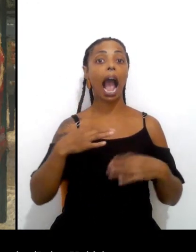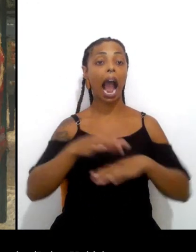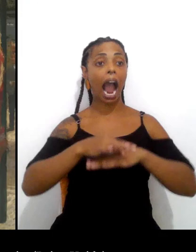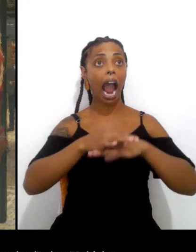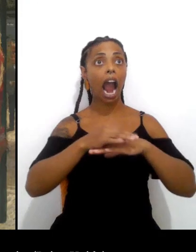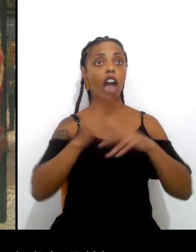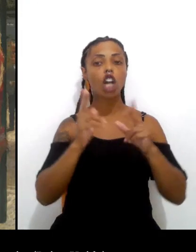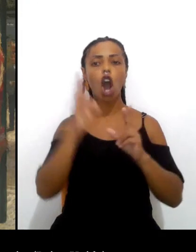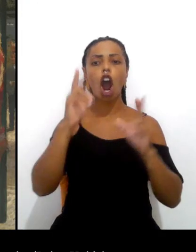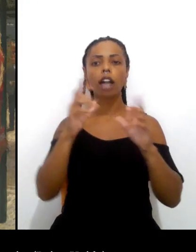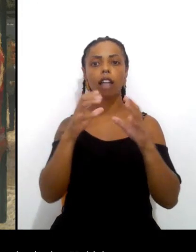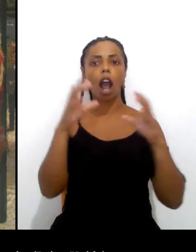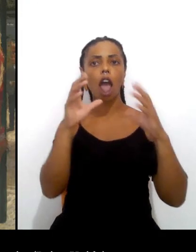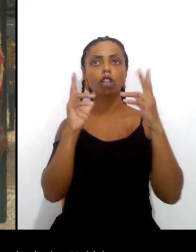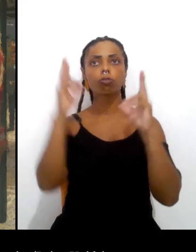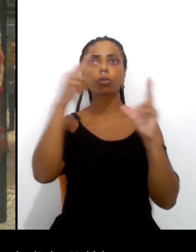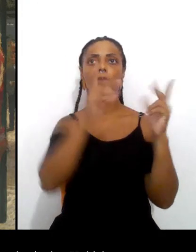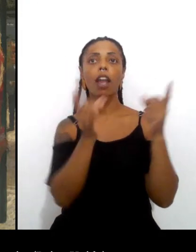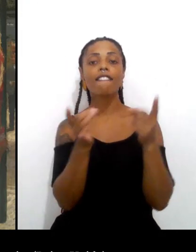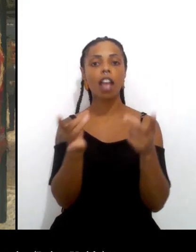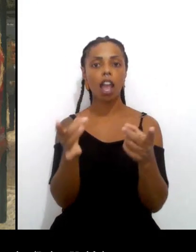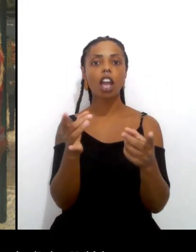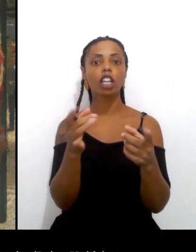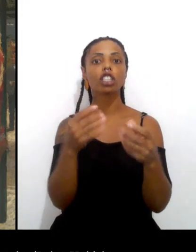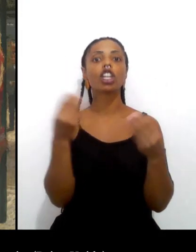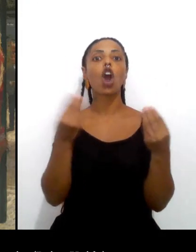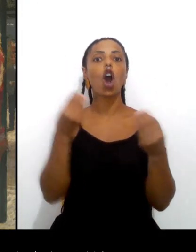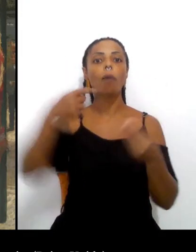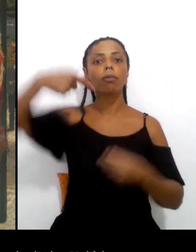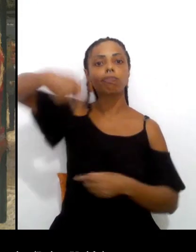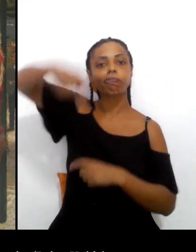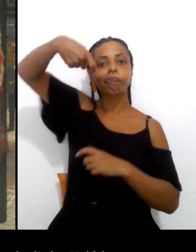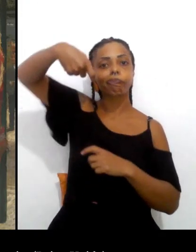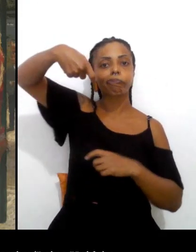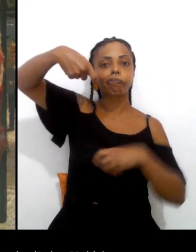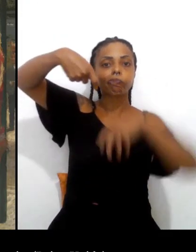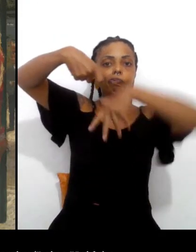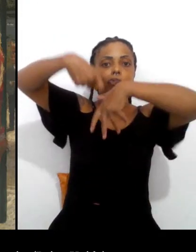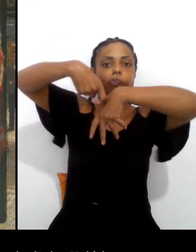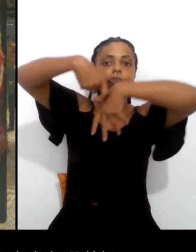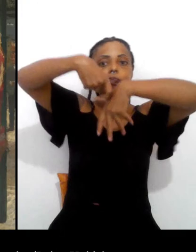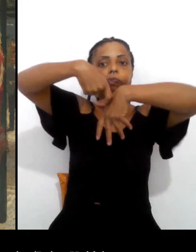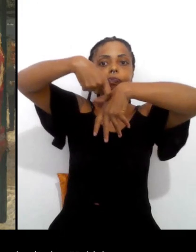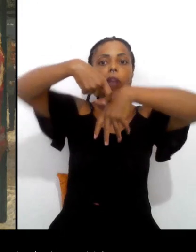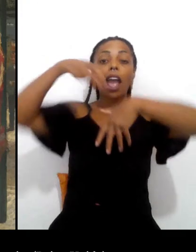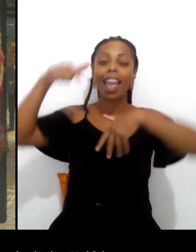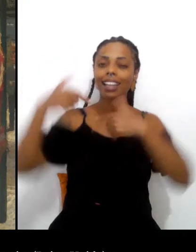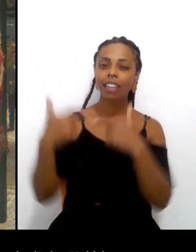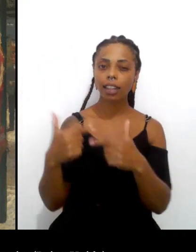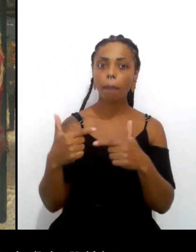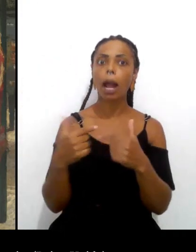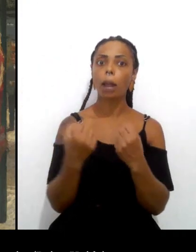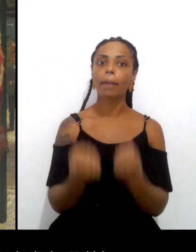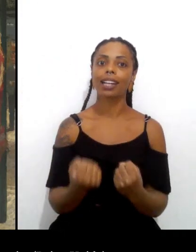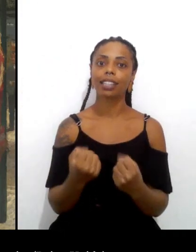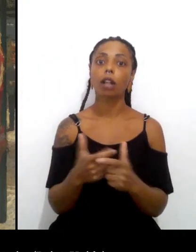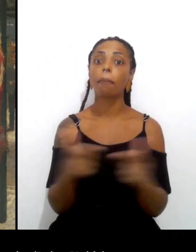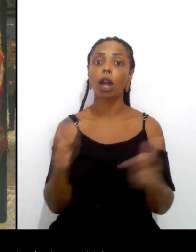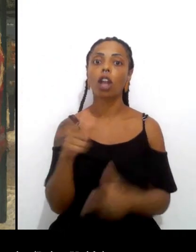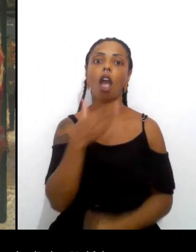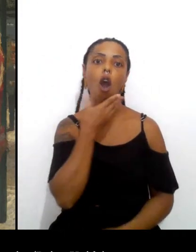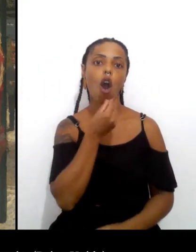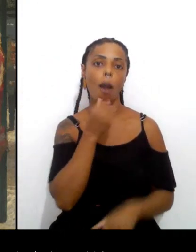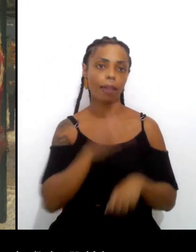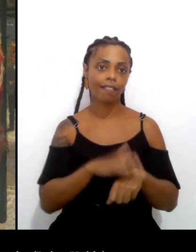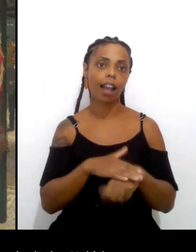eles vêm nesses cabides e é um trabalho muito pesado em geral feito por homens então Claro